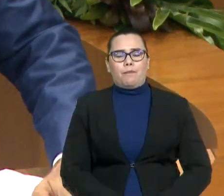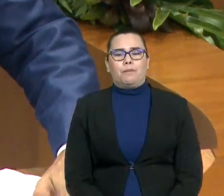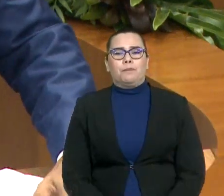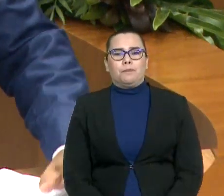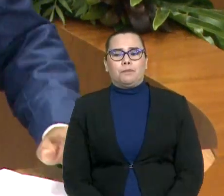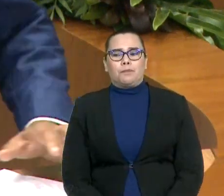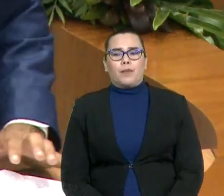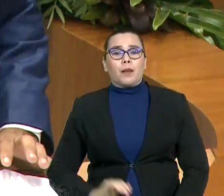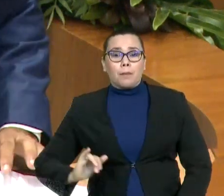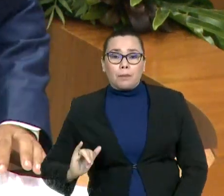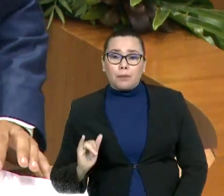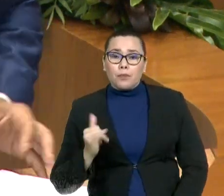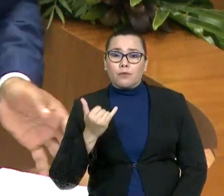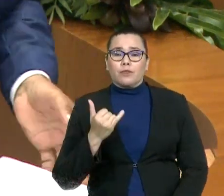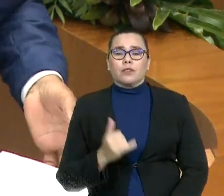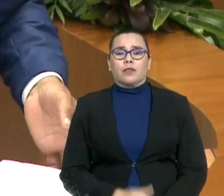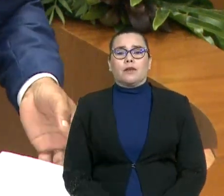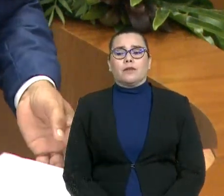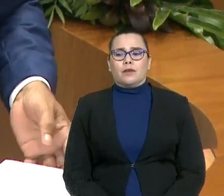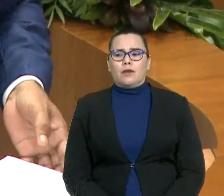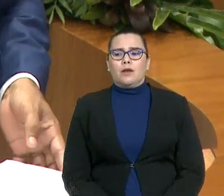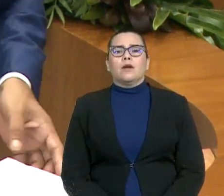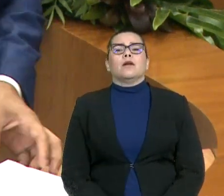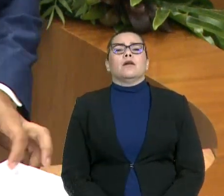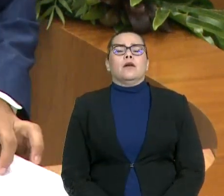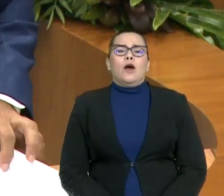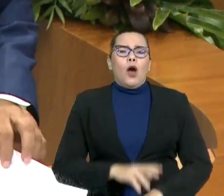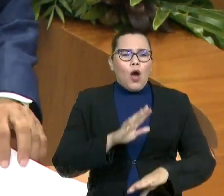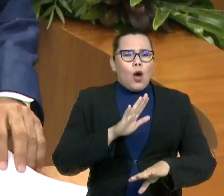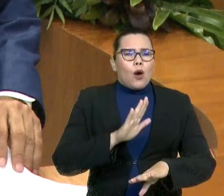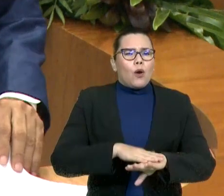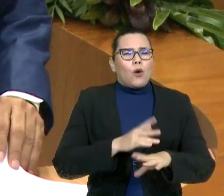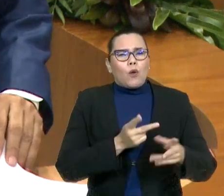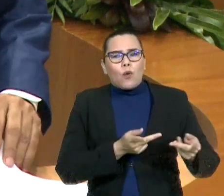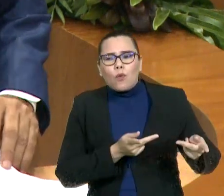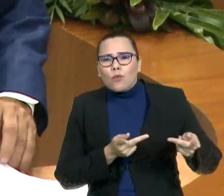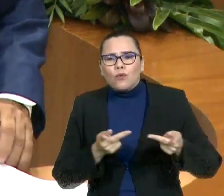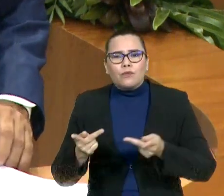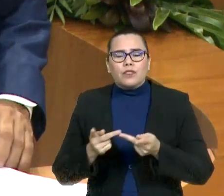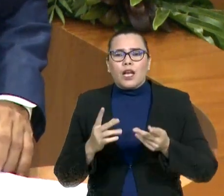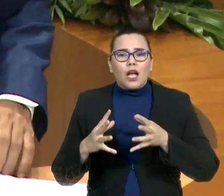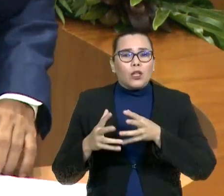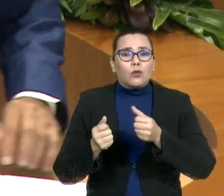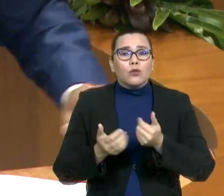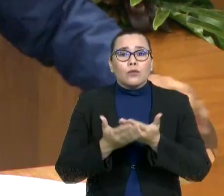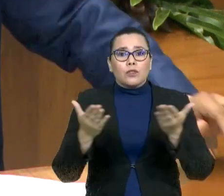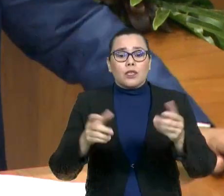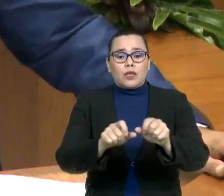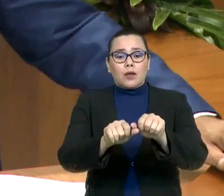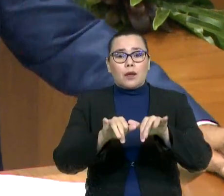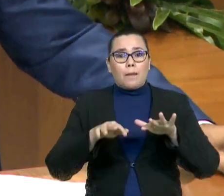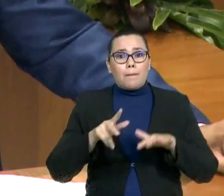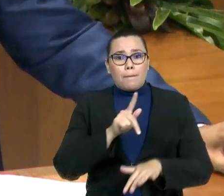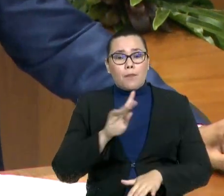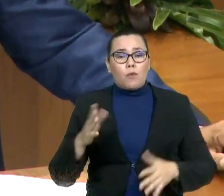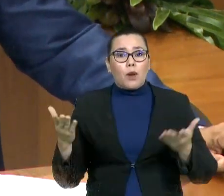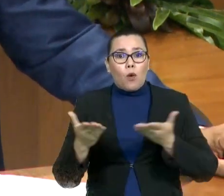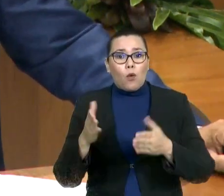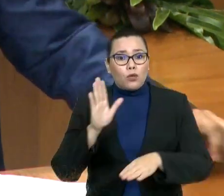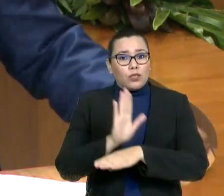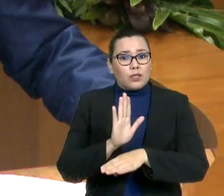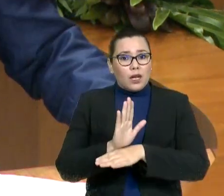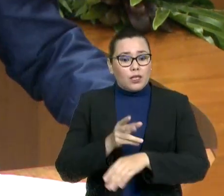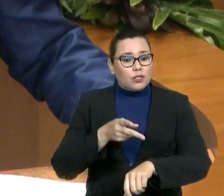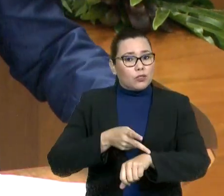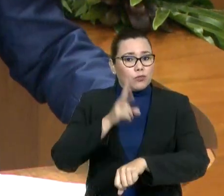Aproveitar o início da minha fala para convidar a todos para a audiência pública que será realizada na tarde de hoje, às 14